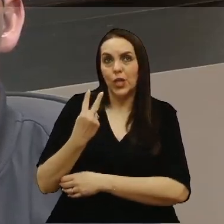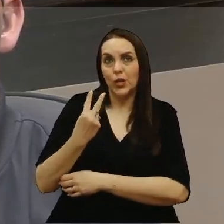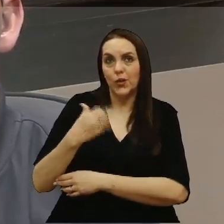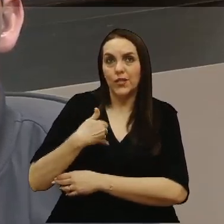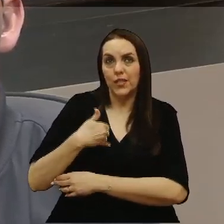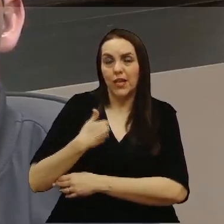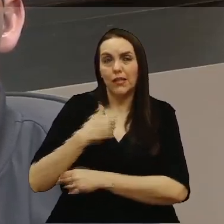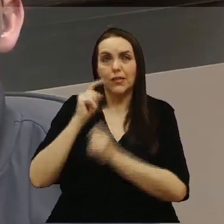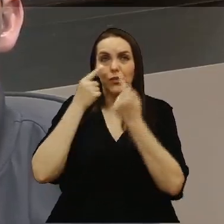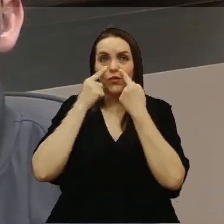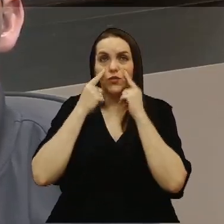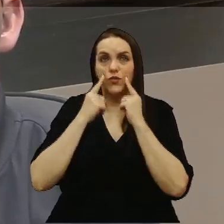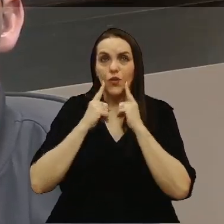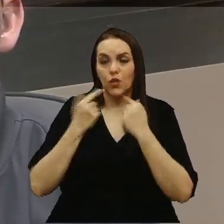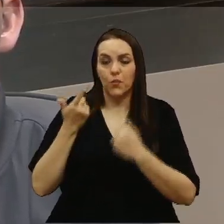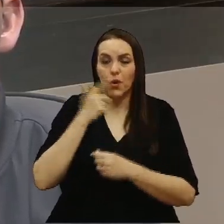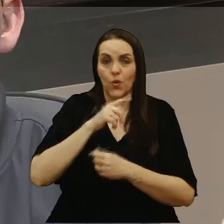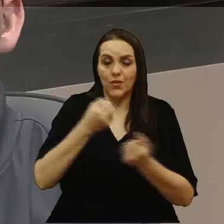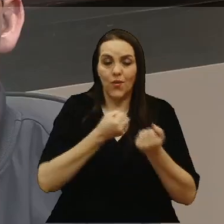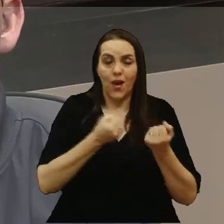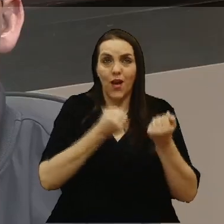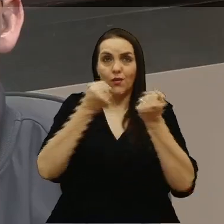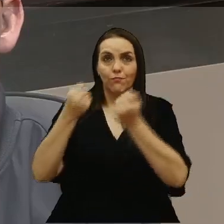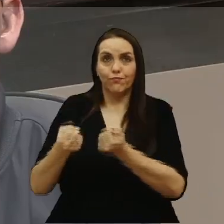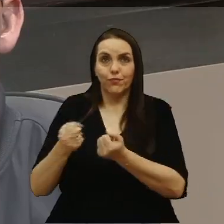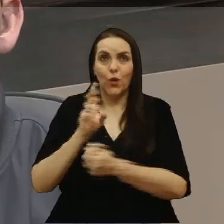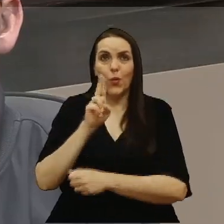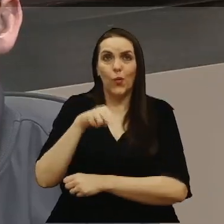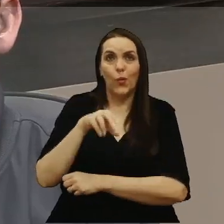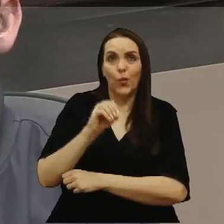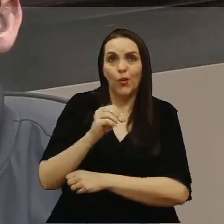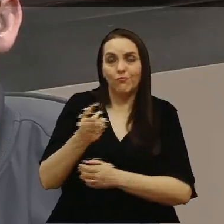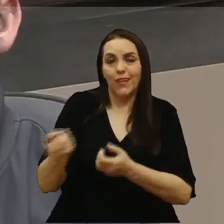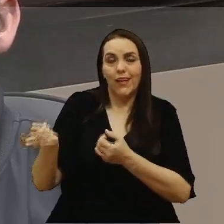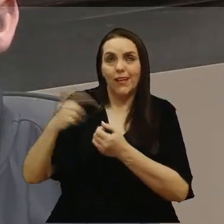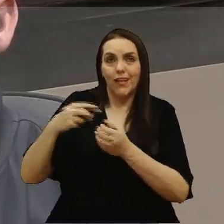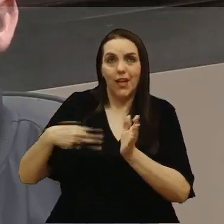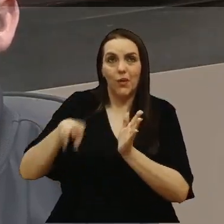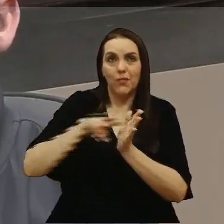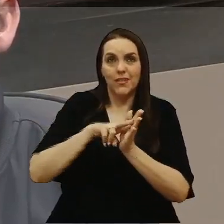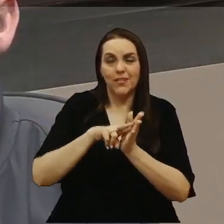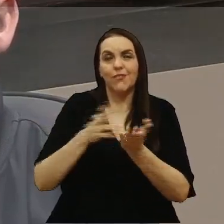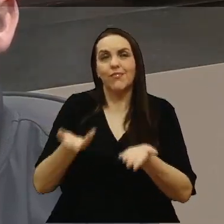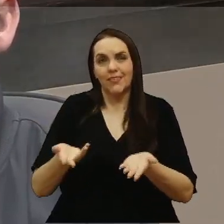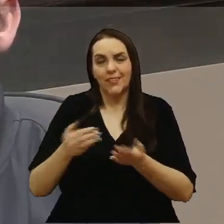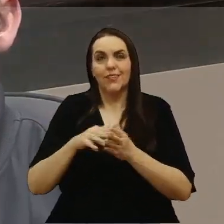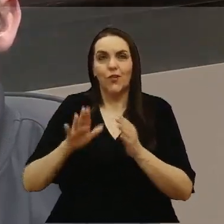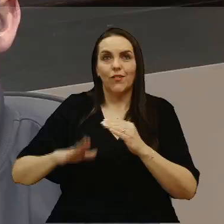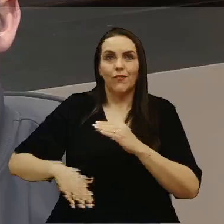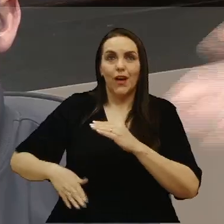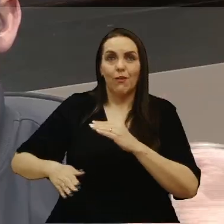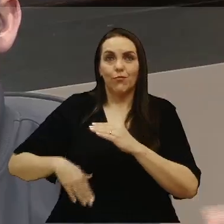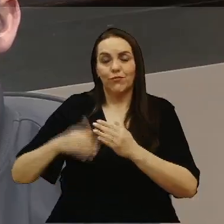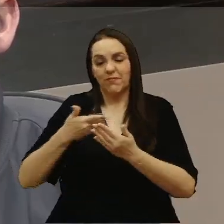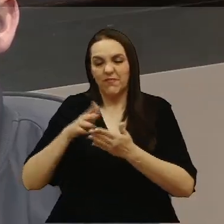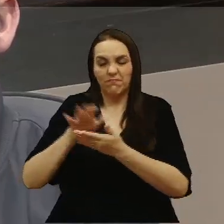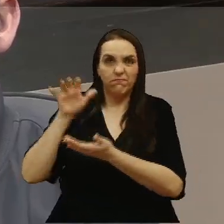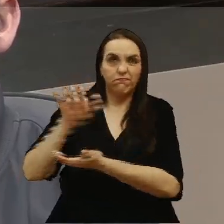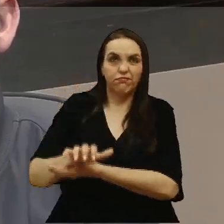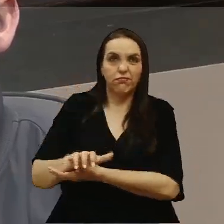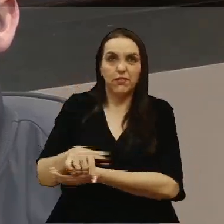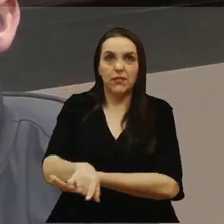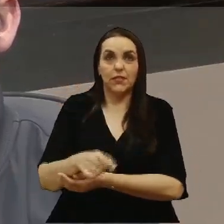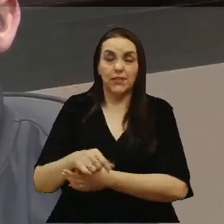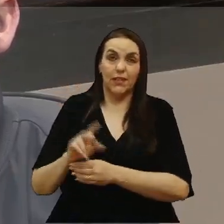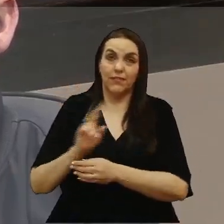até chorou quando teve o seu carro, seu uninho ali de volta recuperado pela nossa Guarda Municipal. Então, os vagabundos com a cara no chão e o veículo da vítima